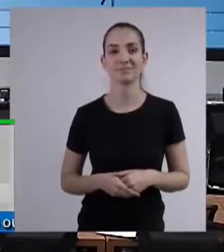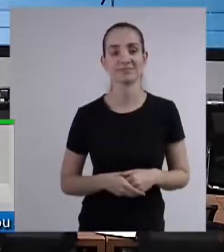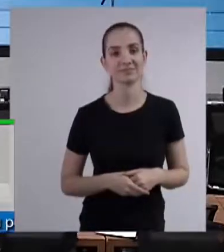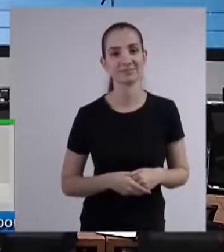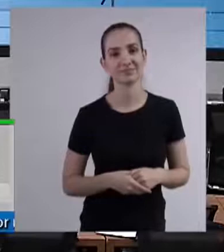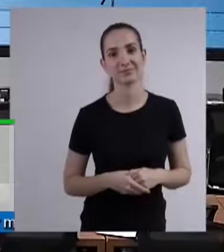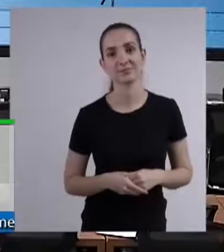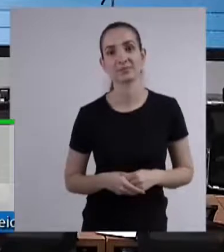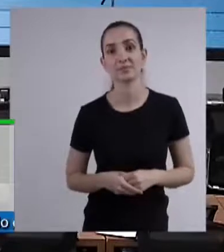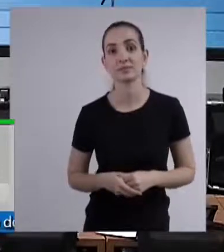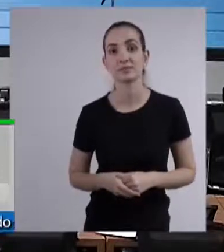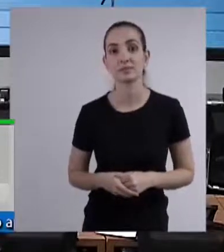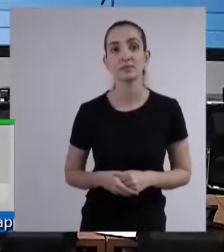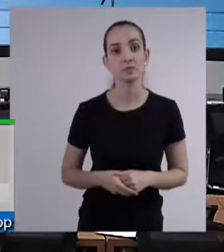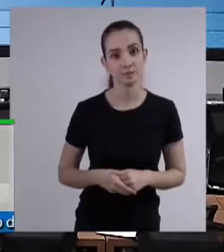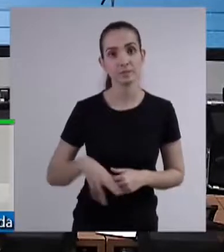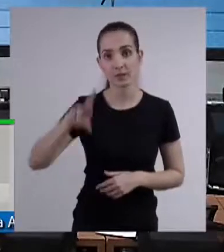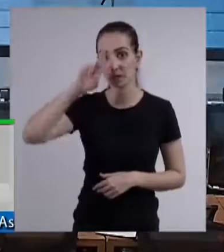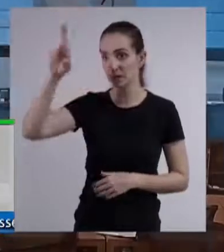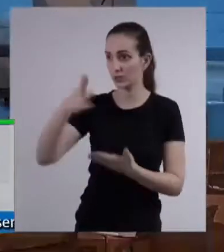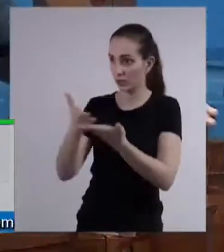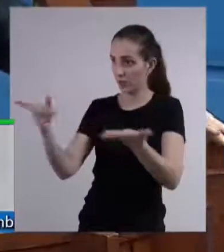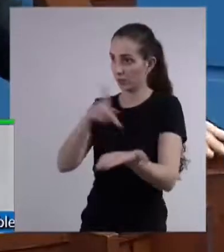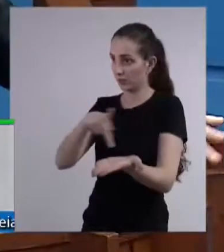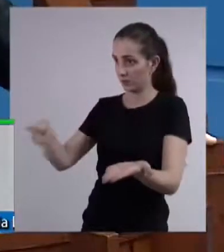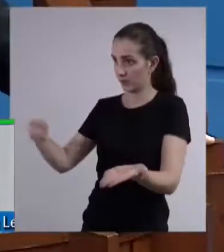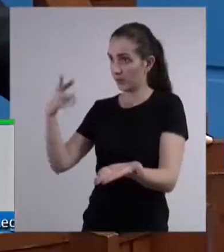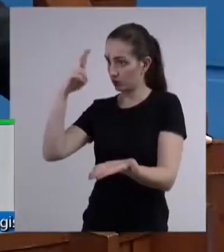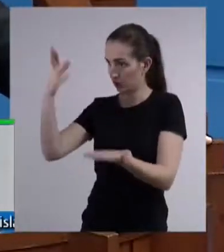Senhor presidente, senhores deputados,